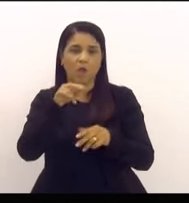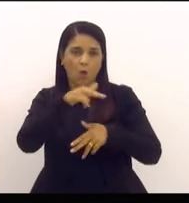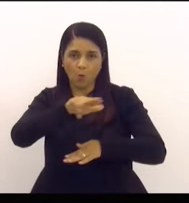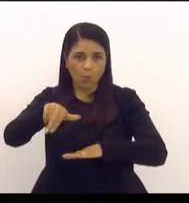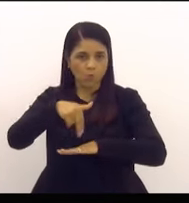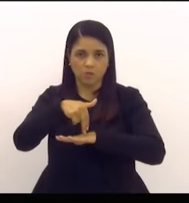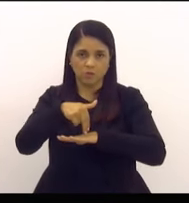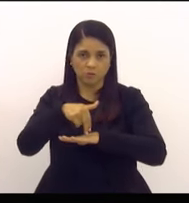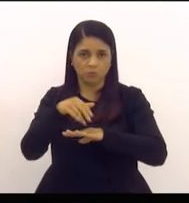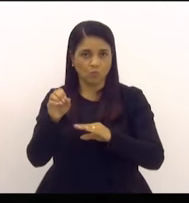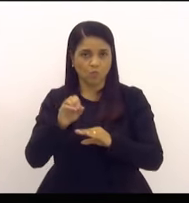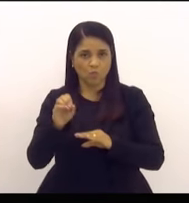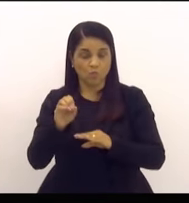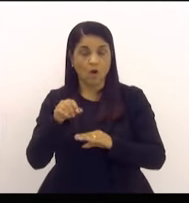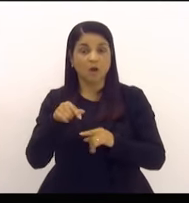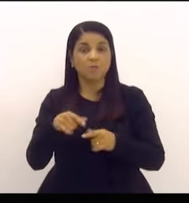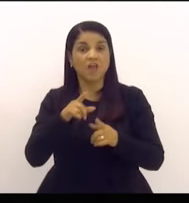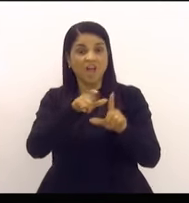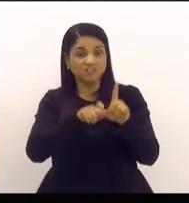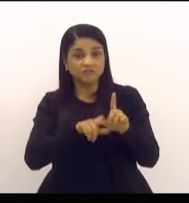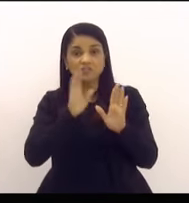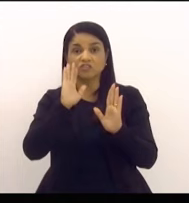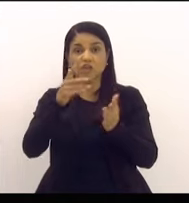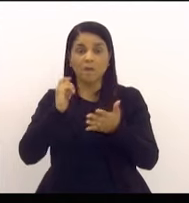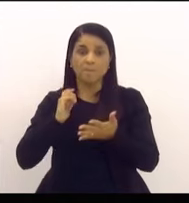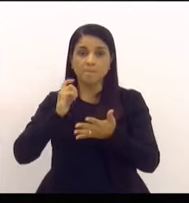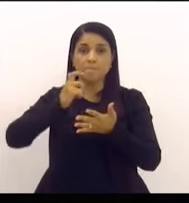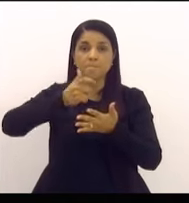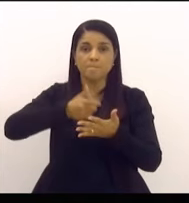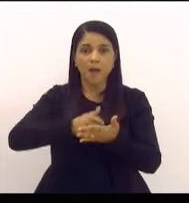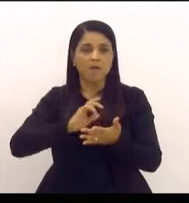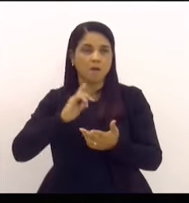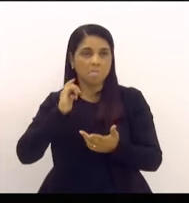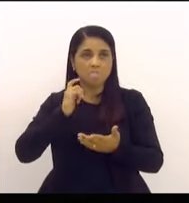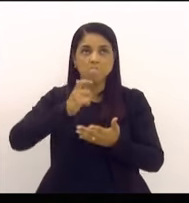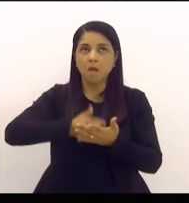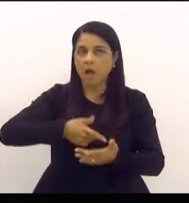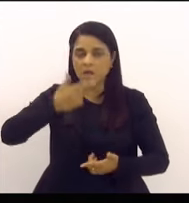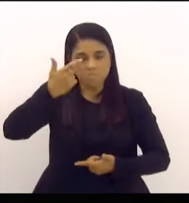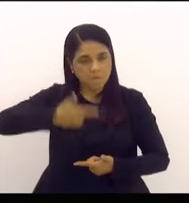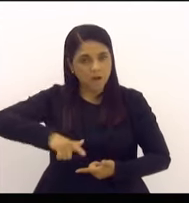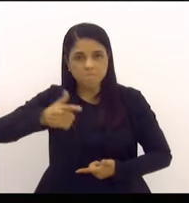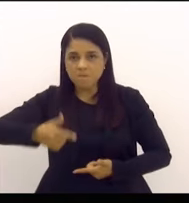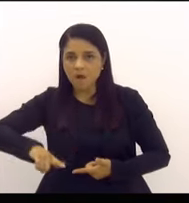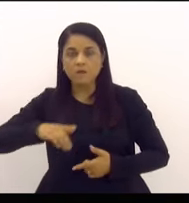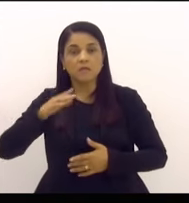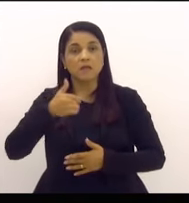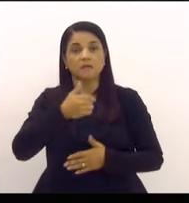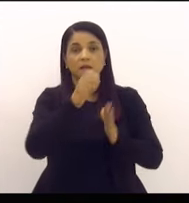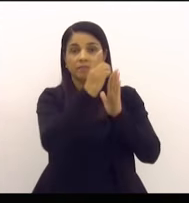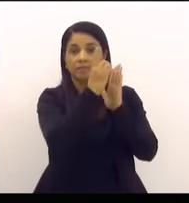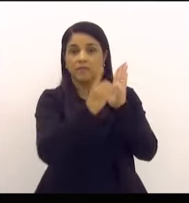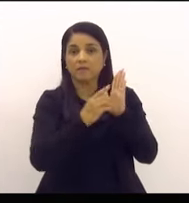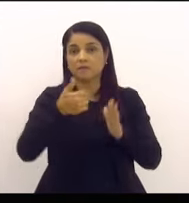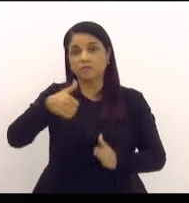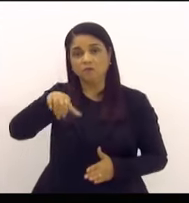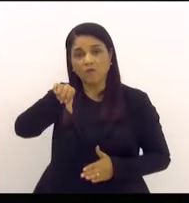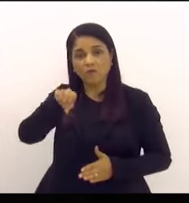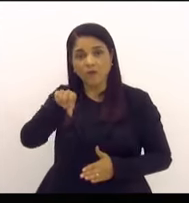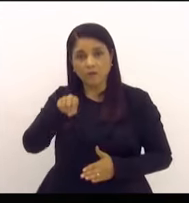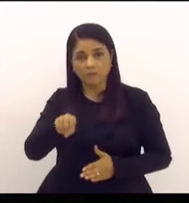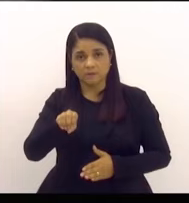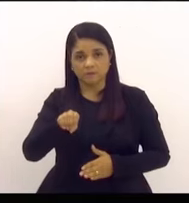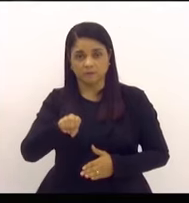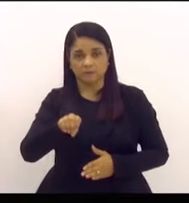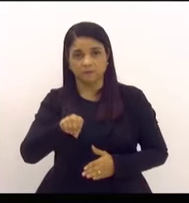Rio de Janeiro não deve à União? Porque essa dívida já foi paga e repaga na mesma década de 90. No entanto, com a